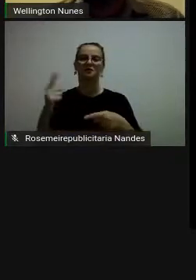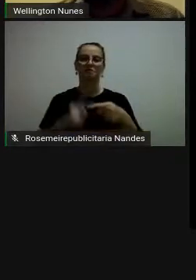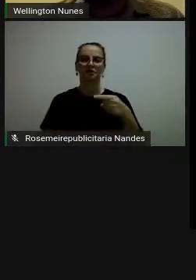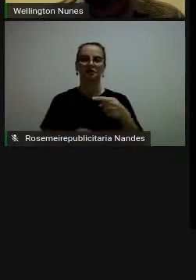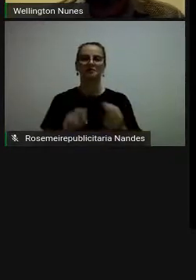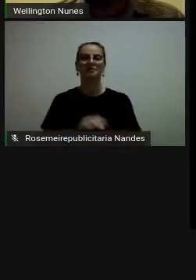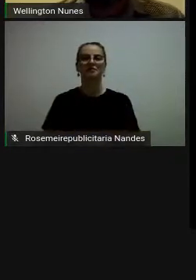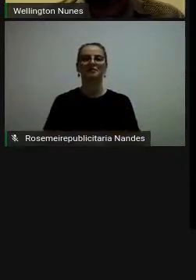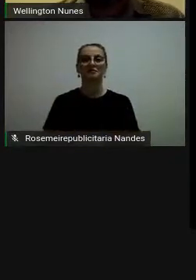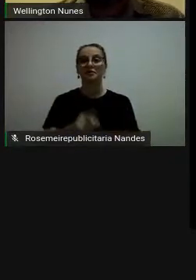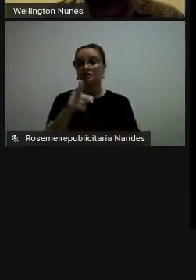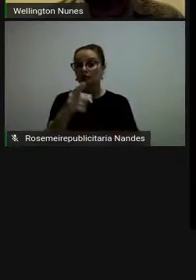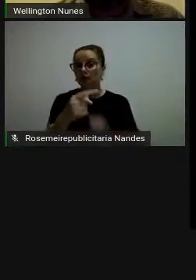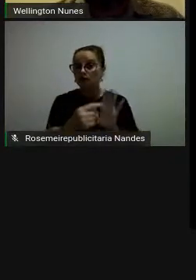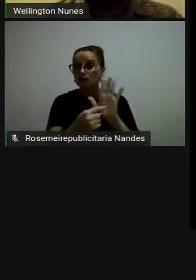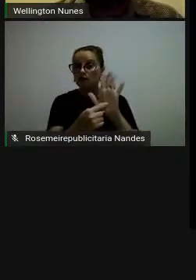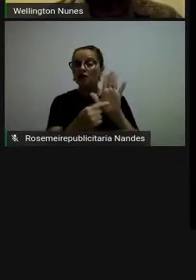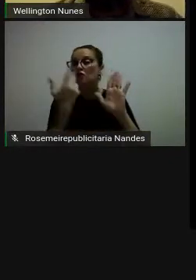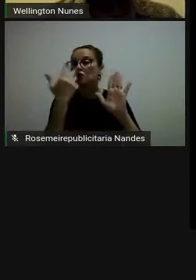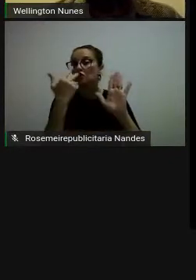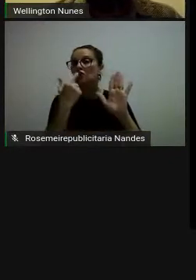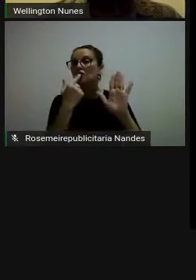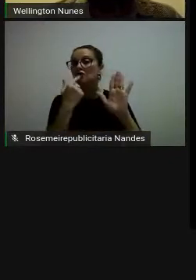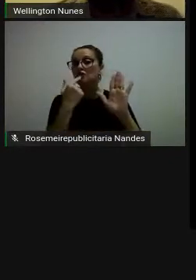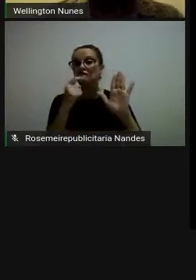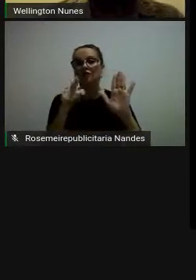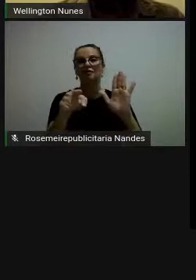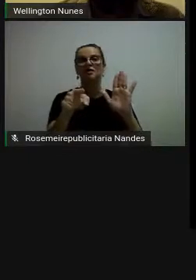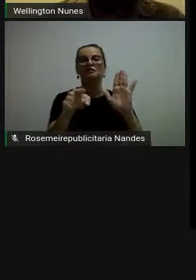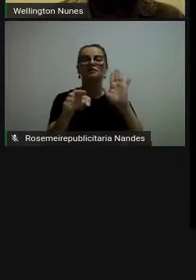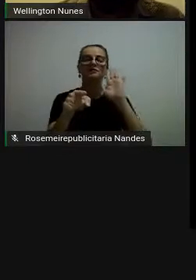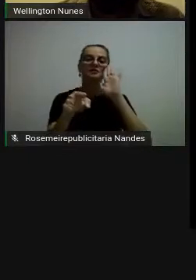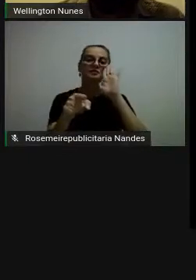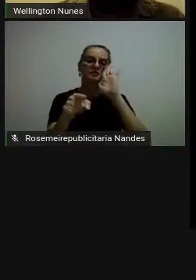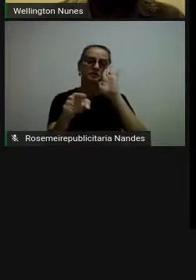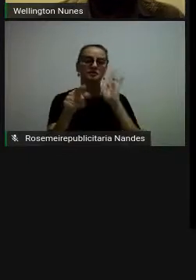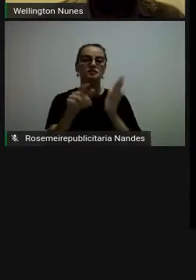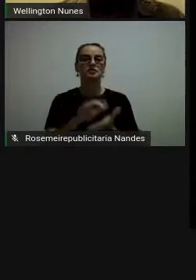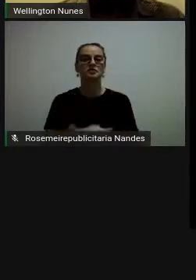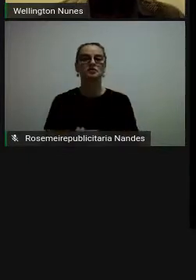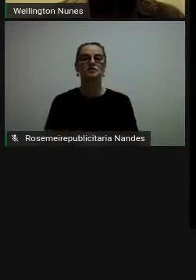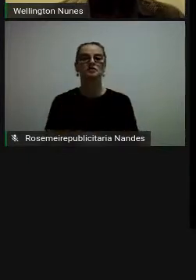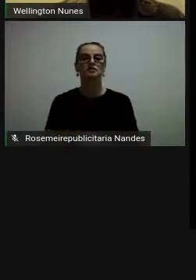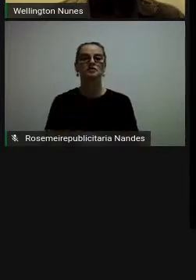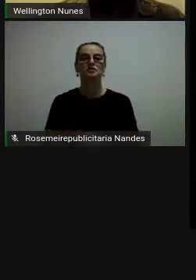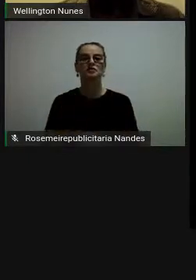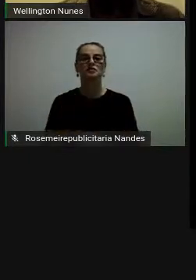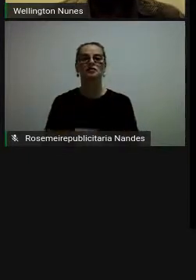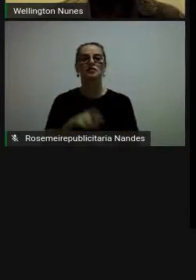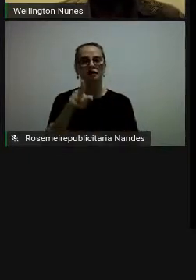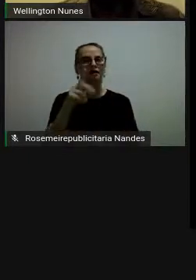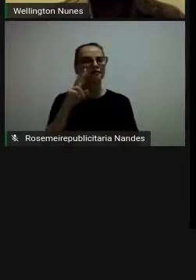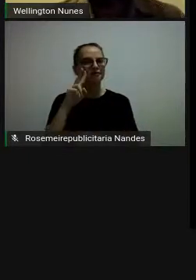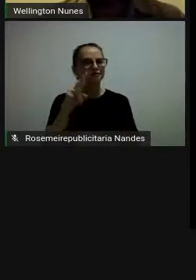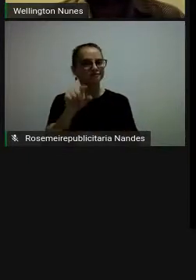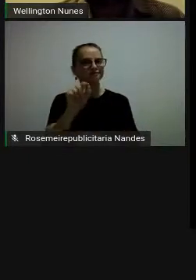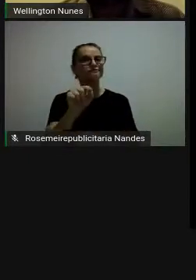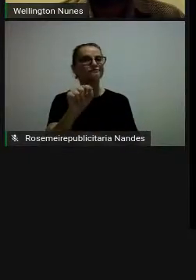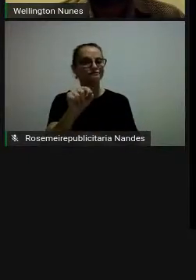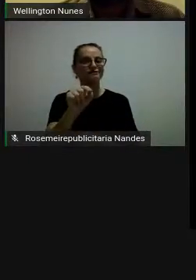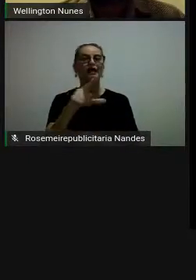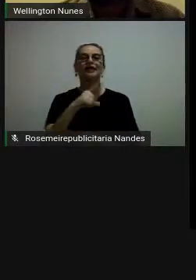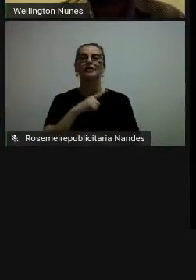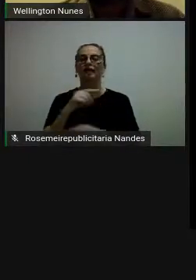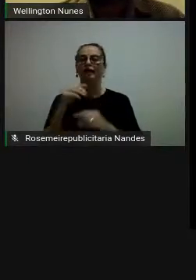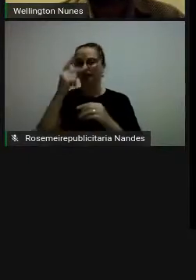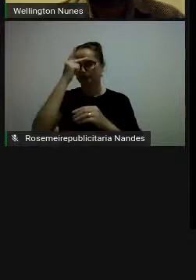cor vermelha, nós temos a APP de 50 metros. Ou seja, além da invasão das casas